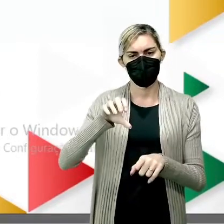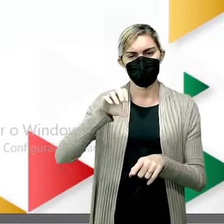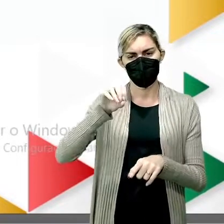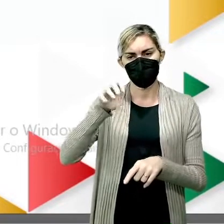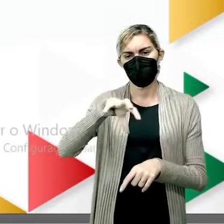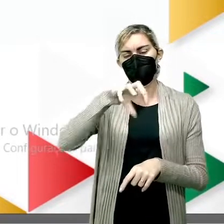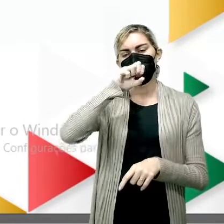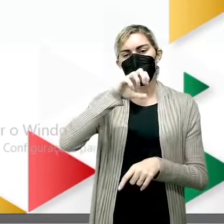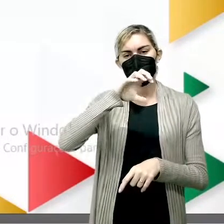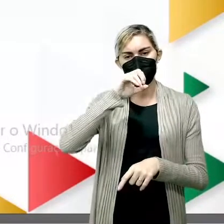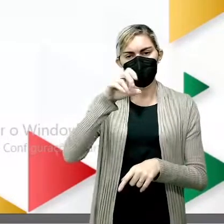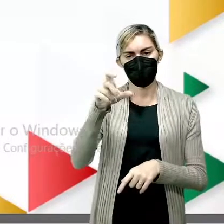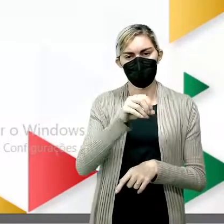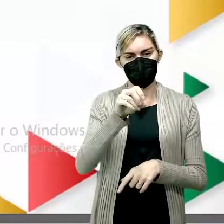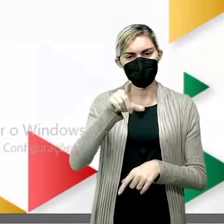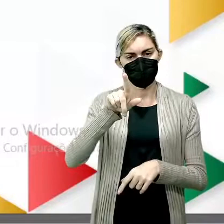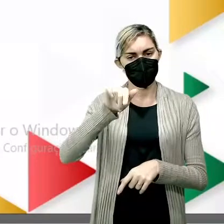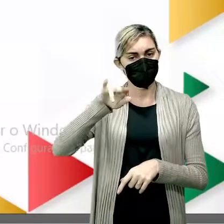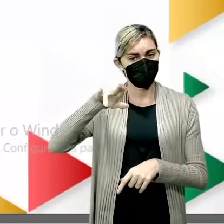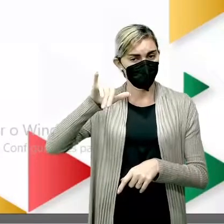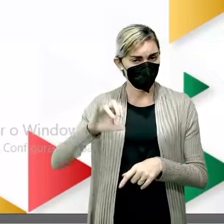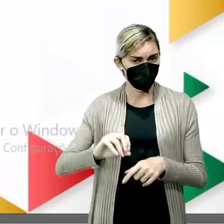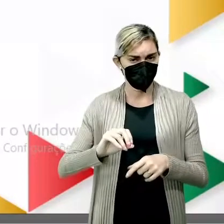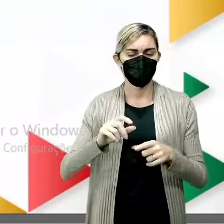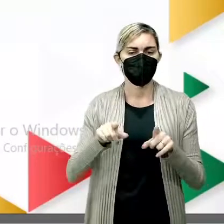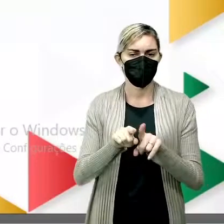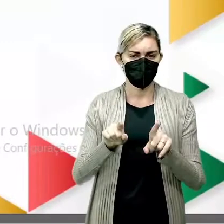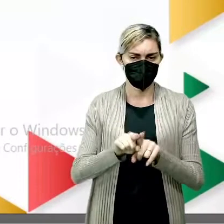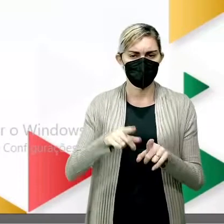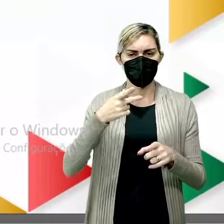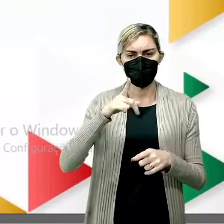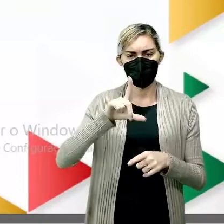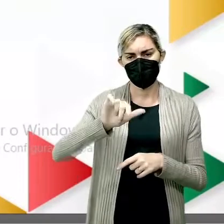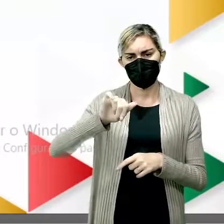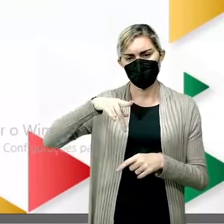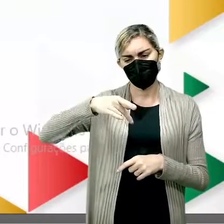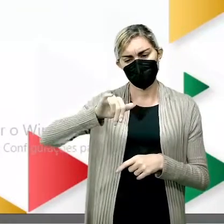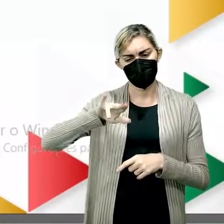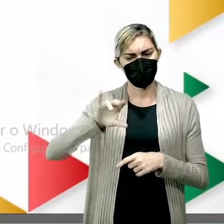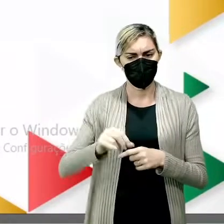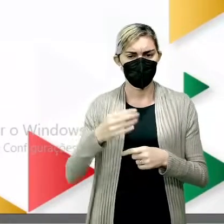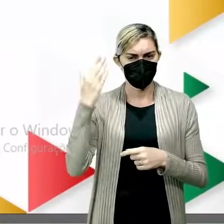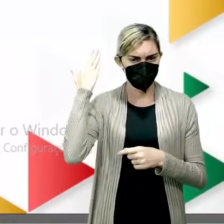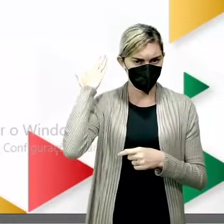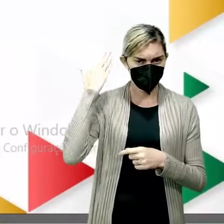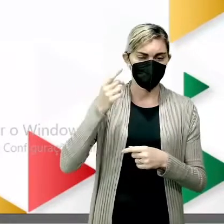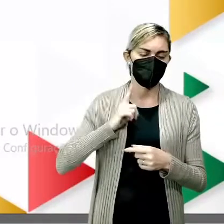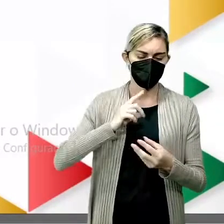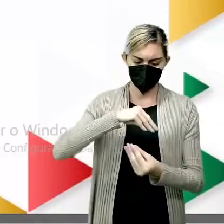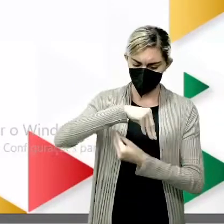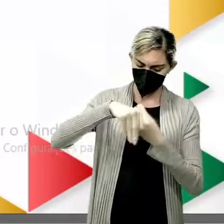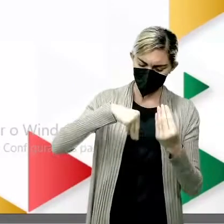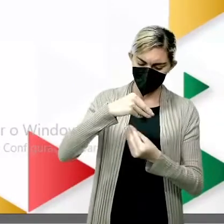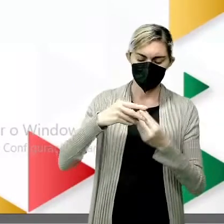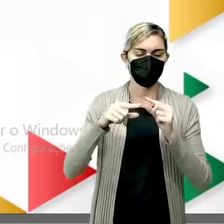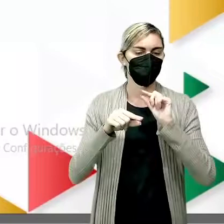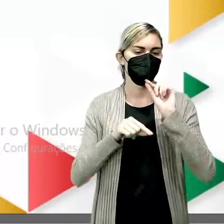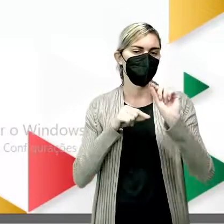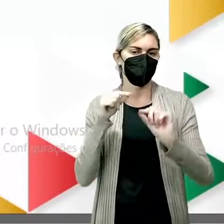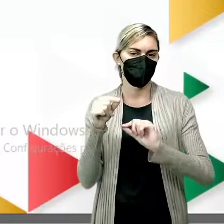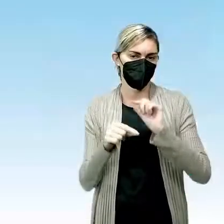oxigênio. E bora agora falar dos lipídios. Já os lipídios, eles são compostos com a